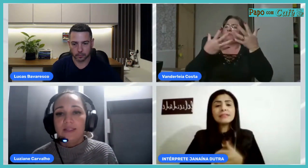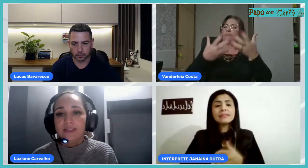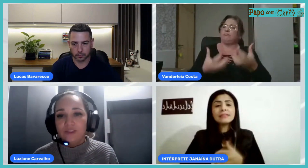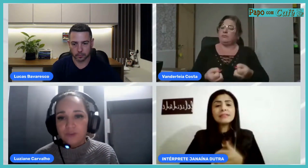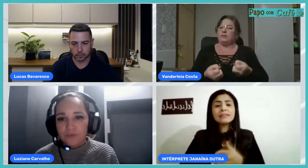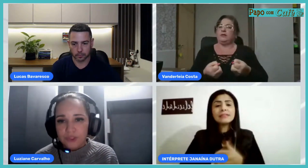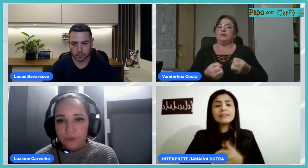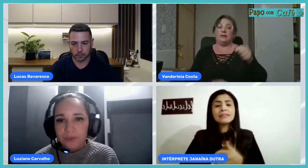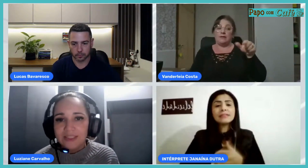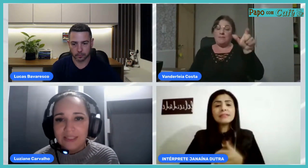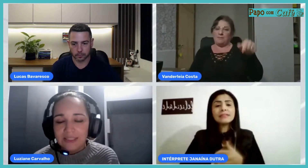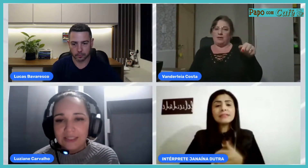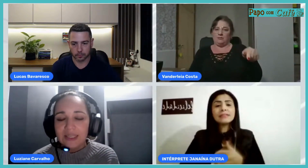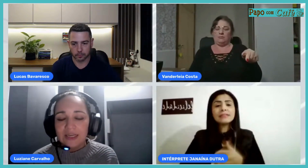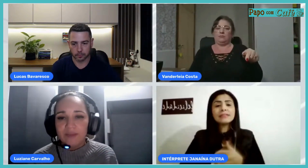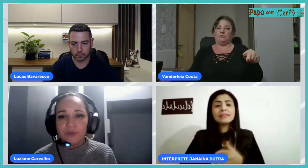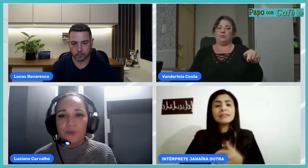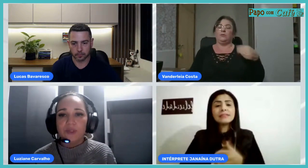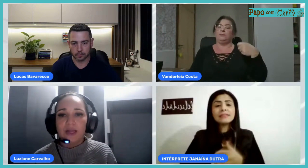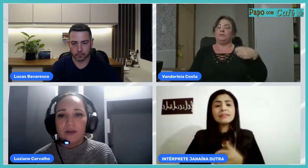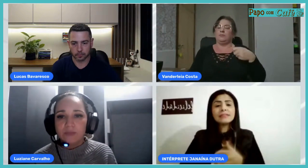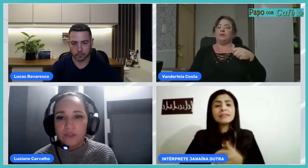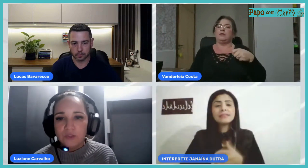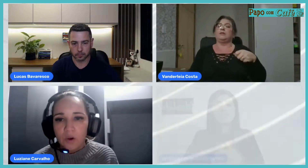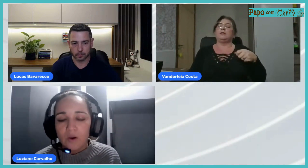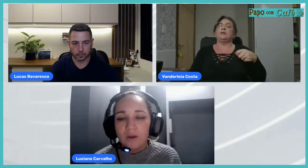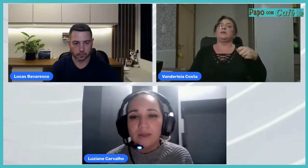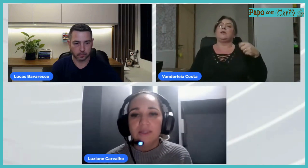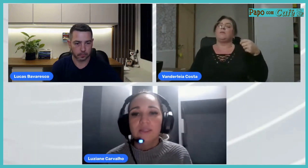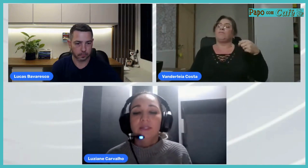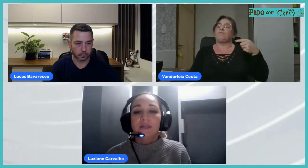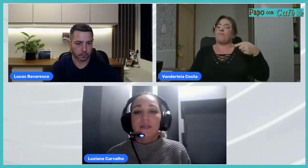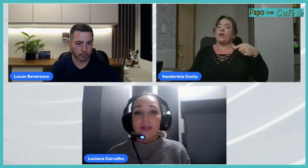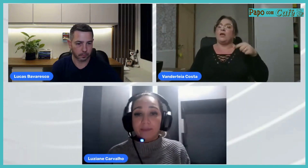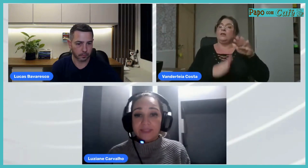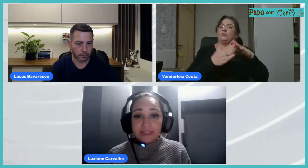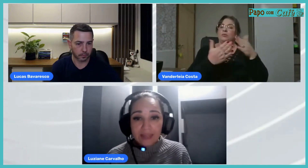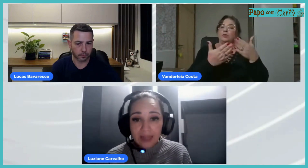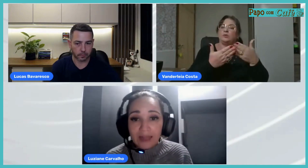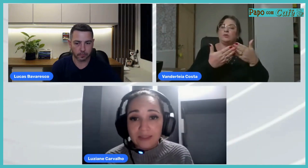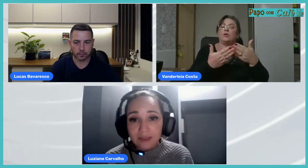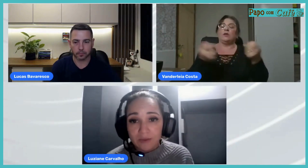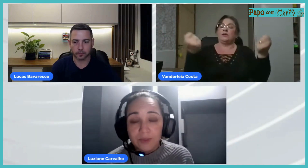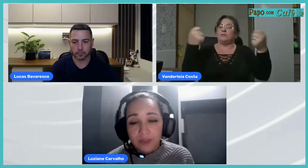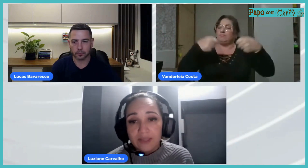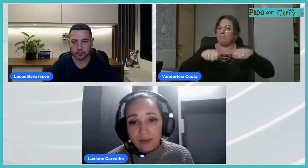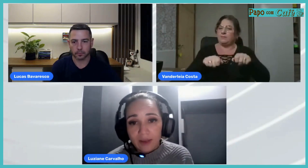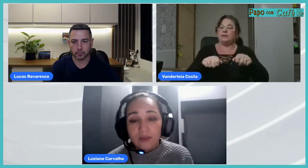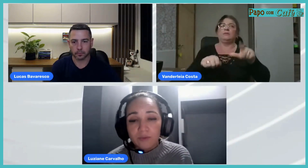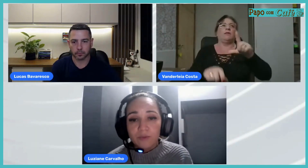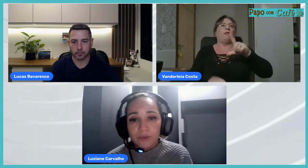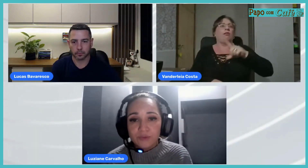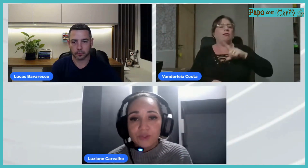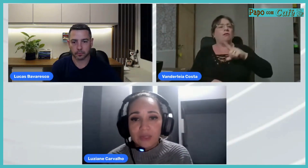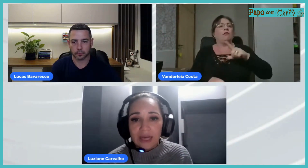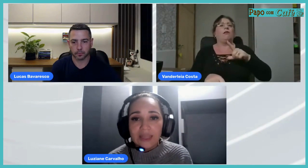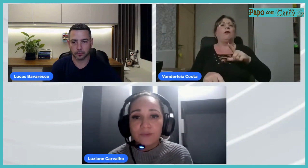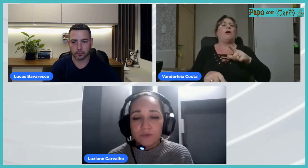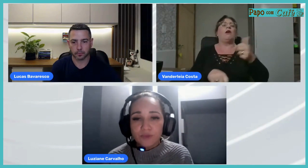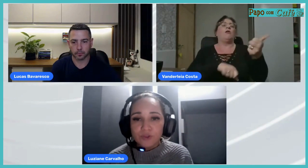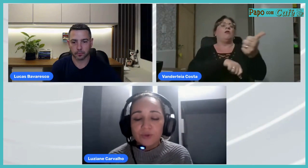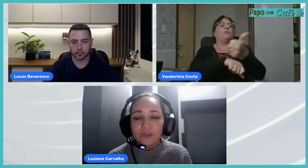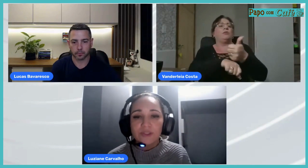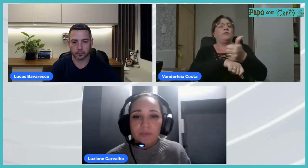que esse indivíduo precisa, né, frequentar uma escola capacitada, que tenham